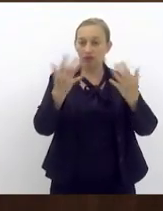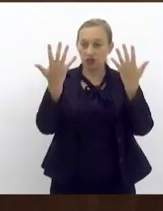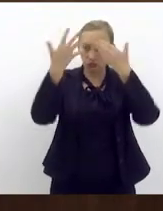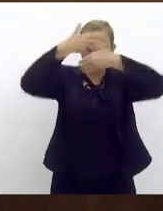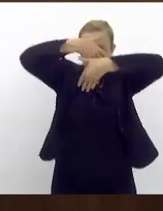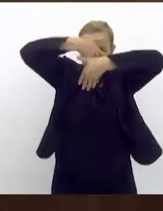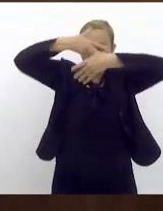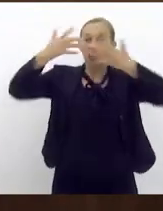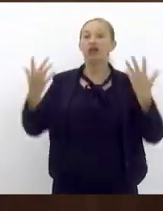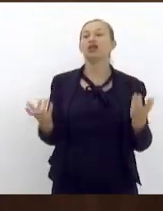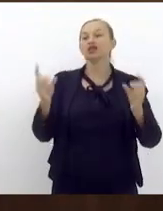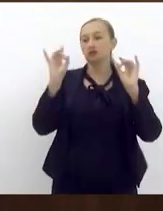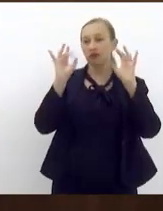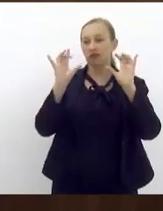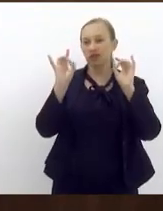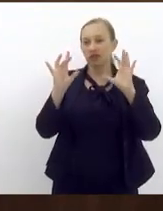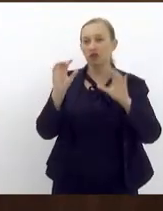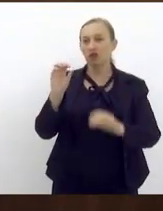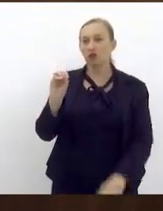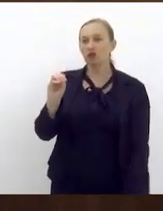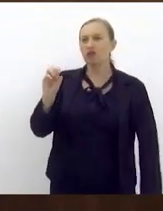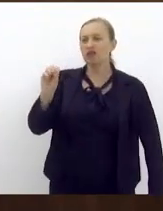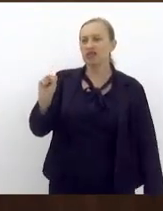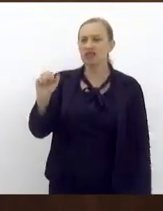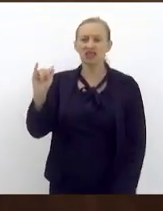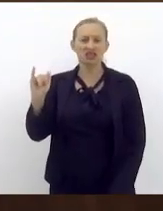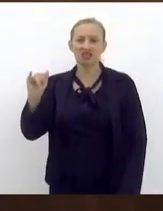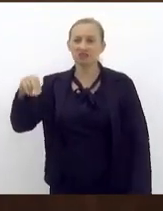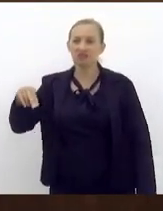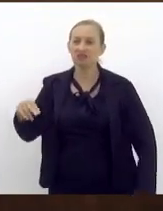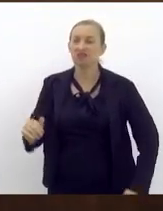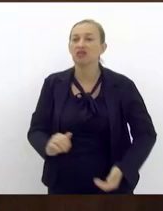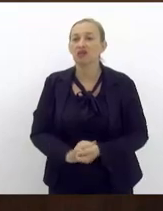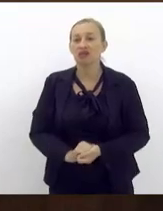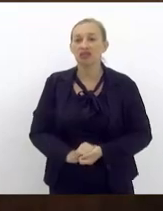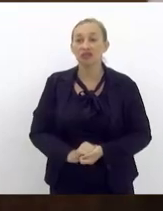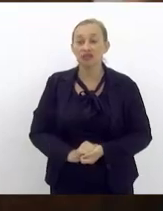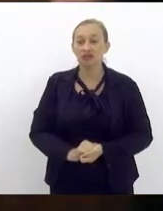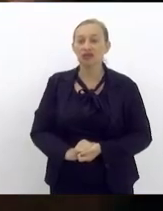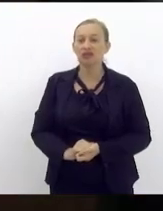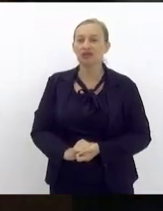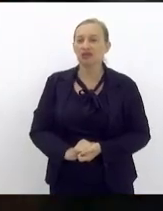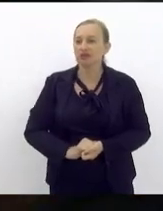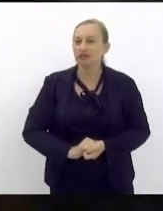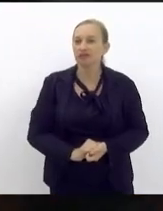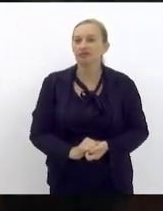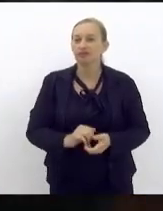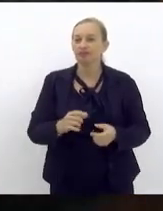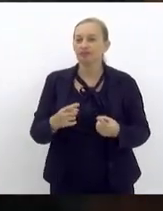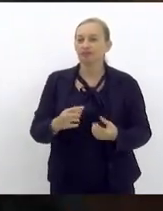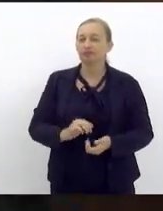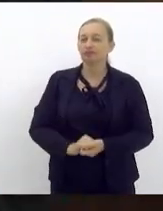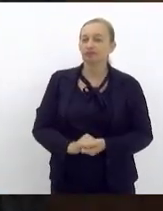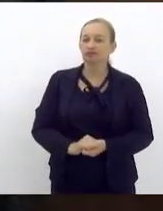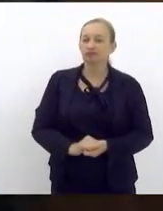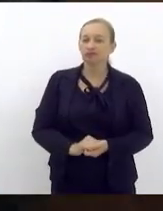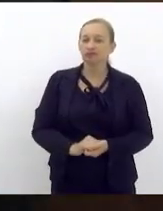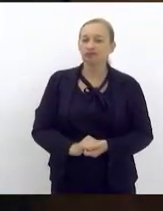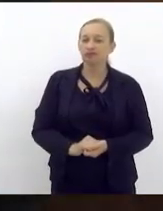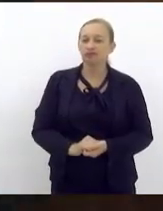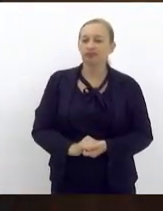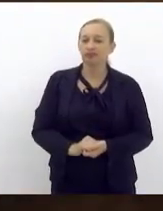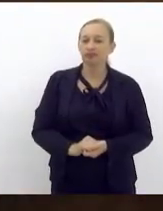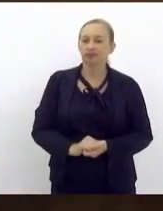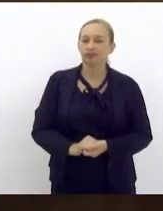sangue e aí o Abril Verde segue com políticas públicas debatidas para a superação do racismo religioso